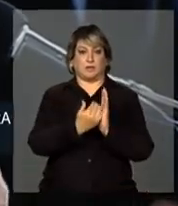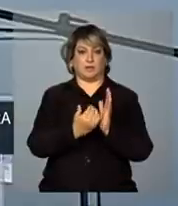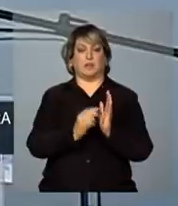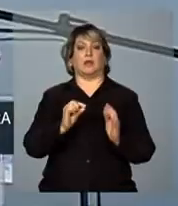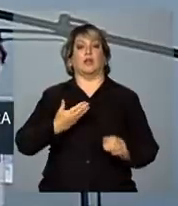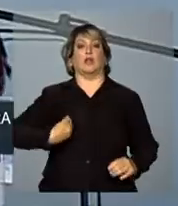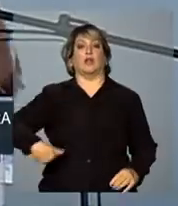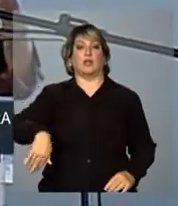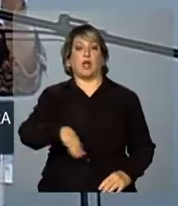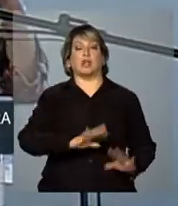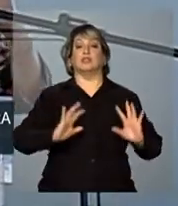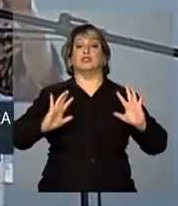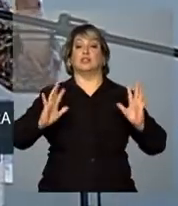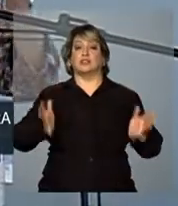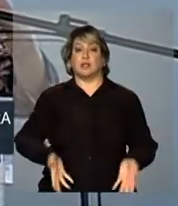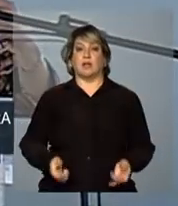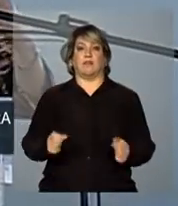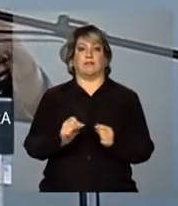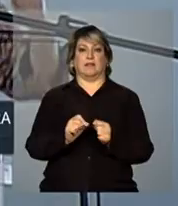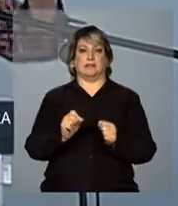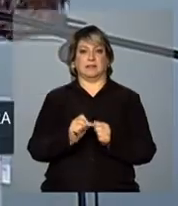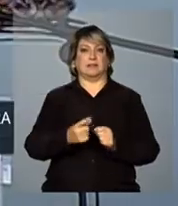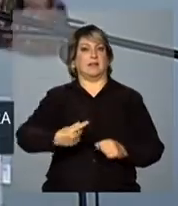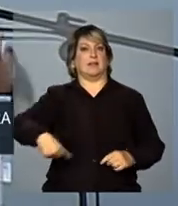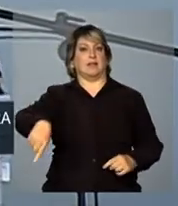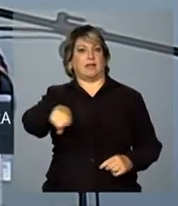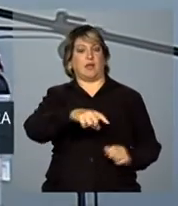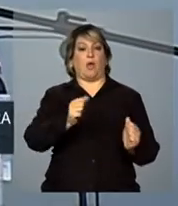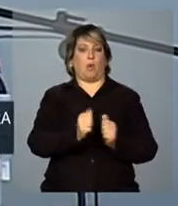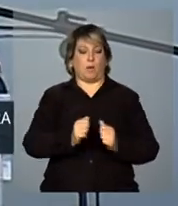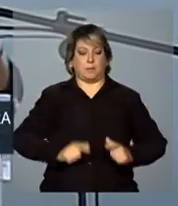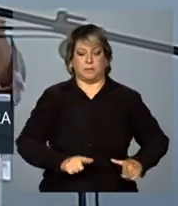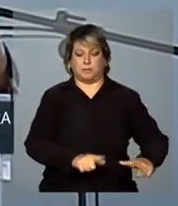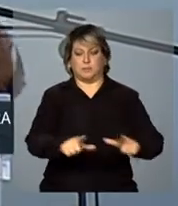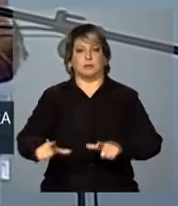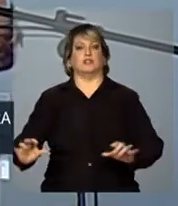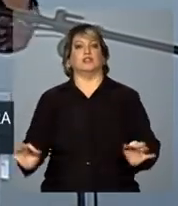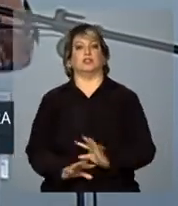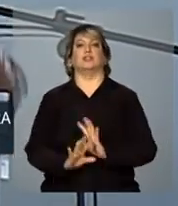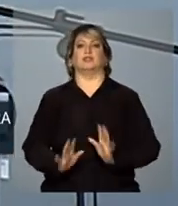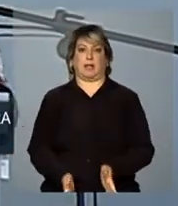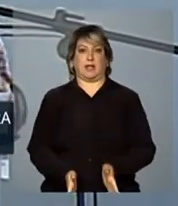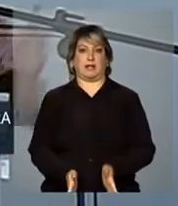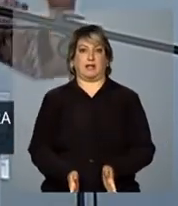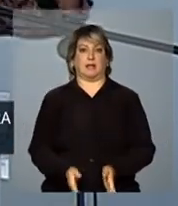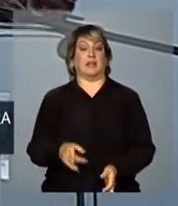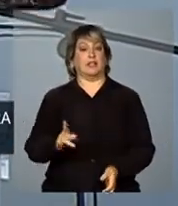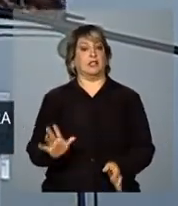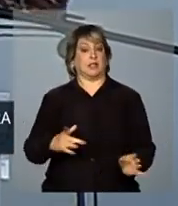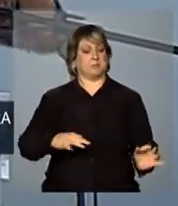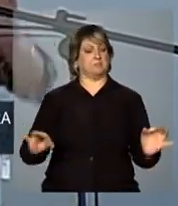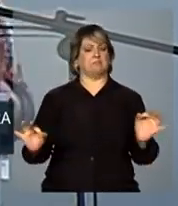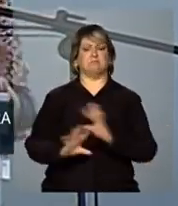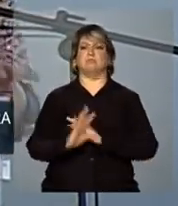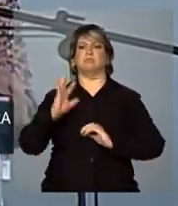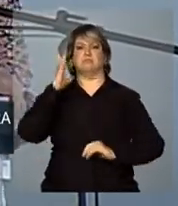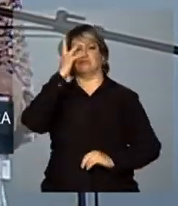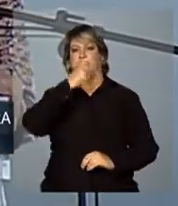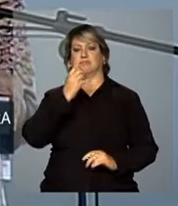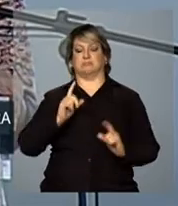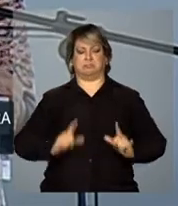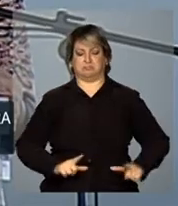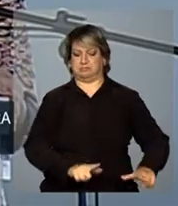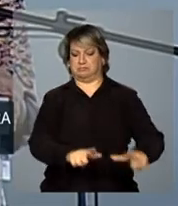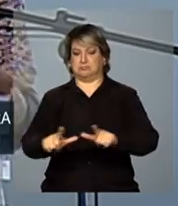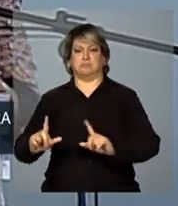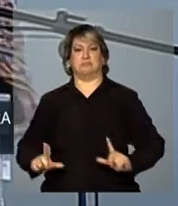nós já fazemos elas com piso. Elas já saem prontinhas com